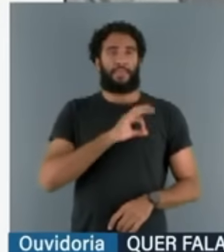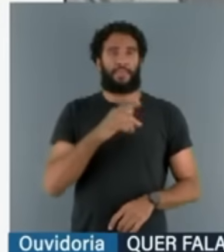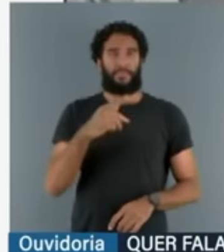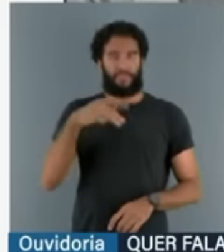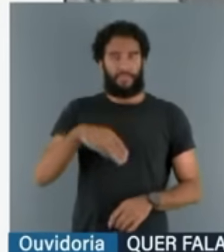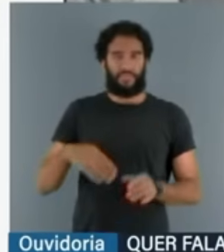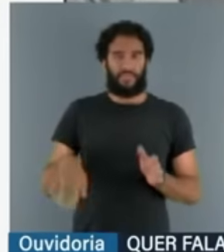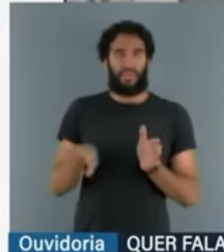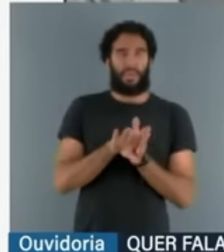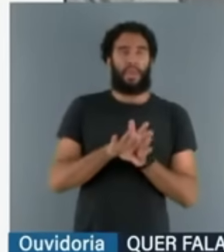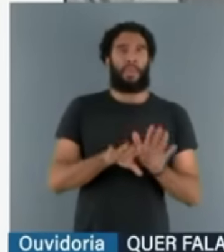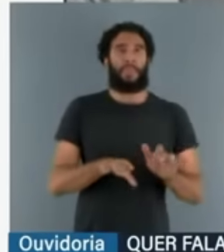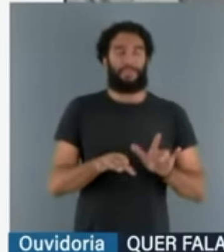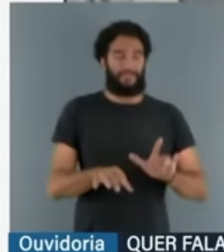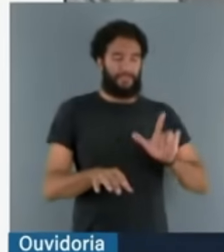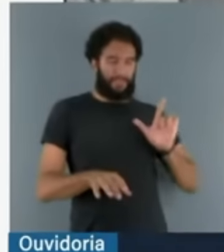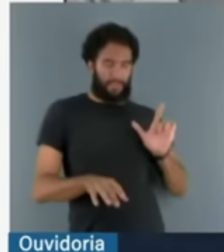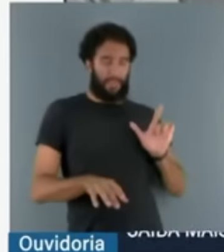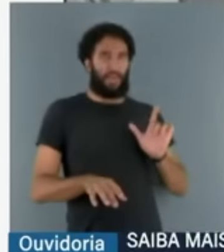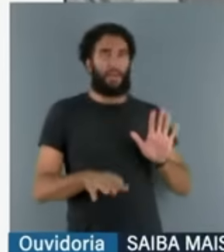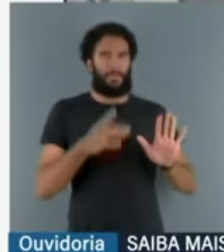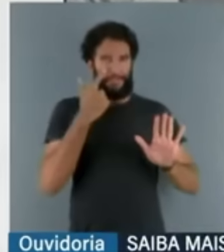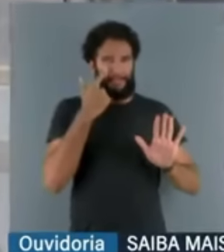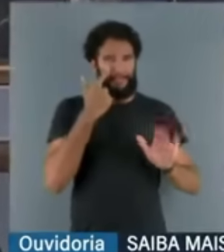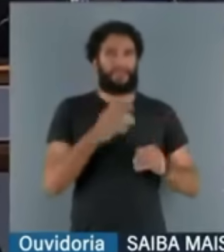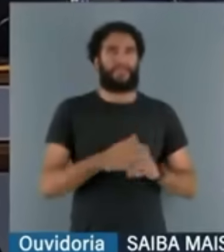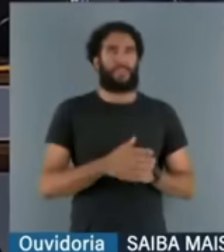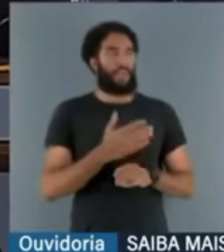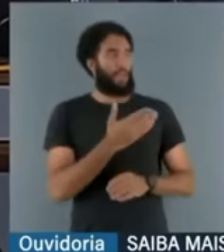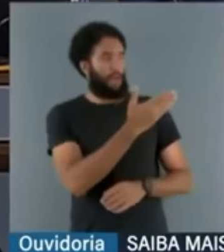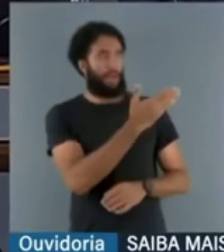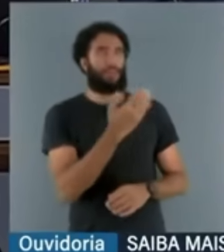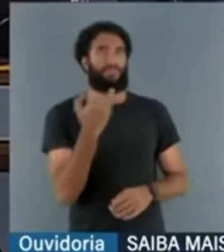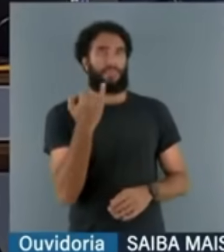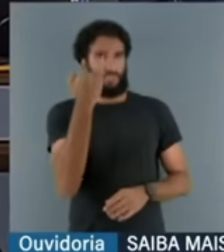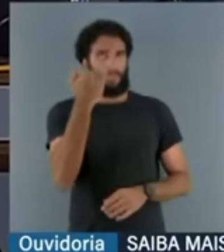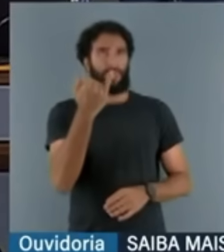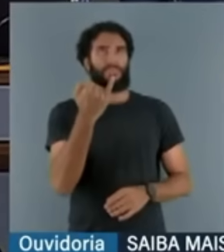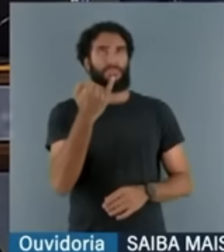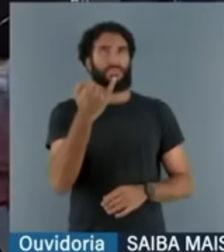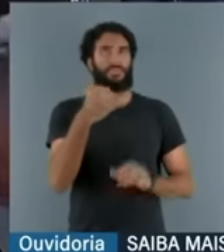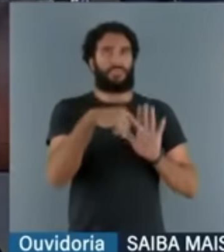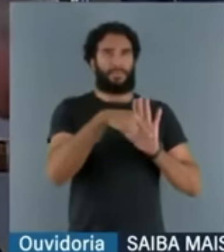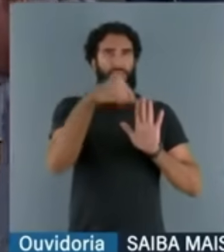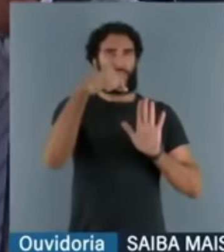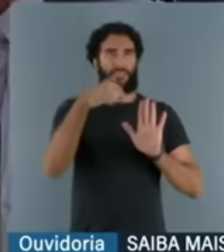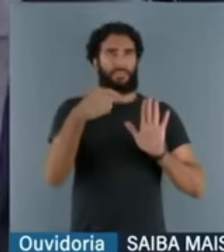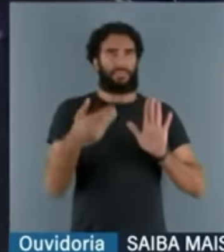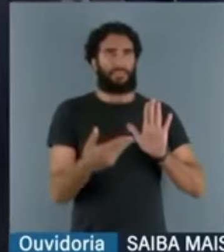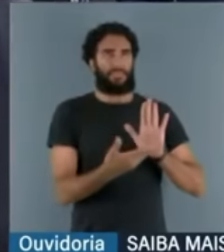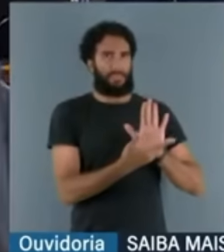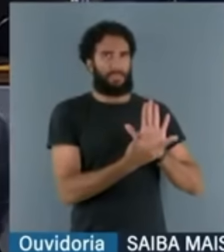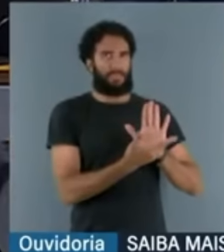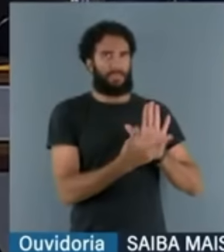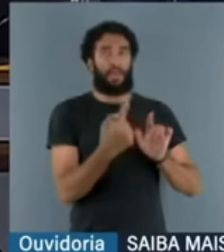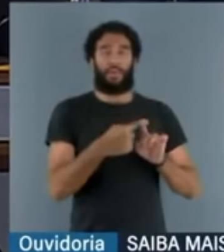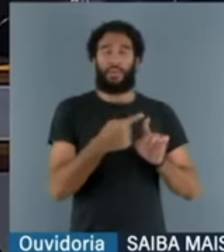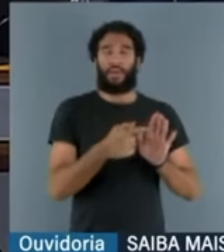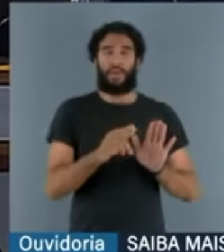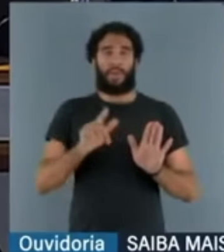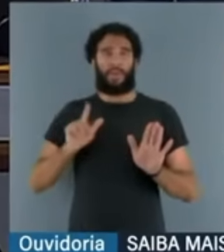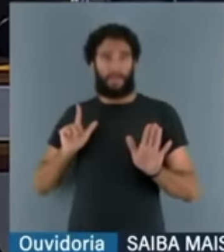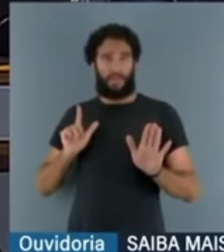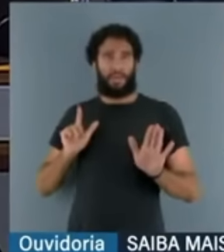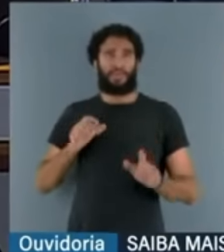Militar sozinha, esse é um ponto que é muito importante a gente destacar. Porque lá atrás, a Polícia Militar